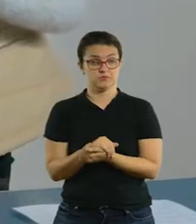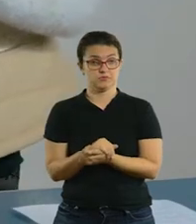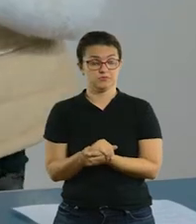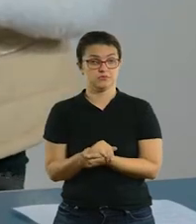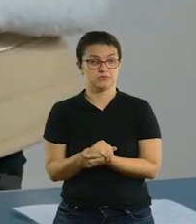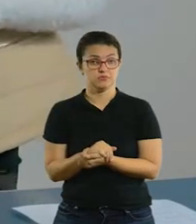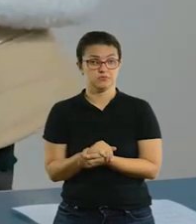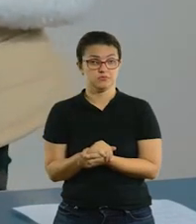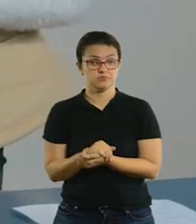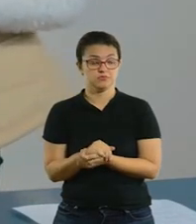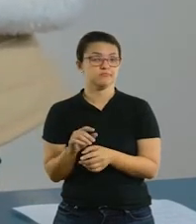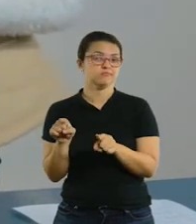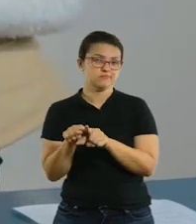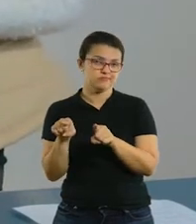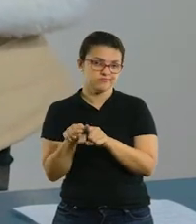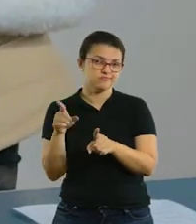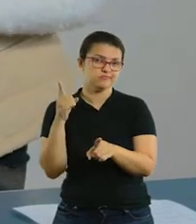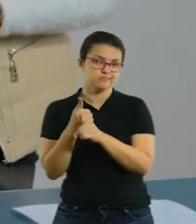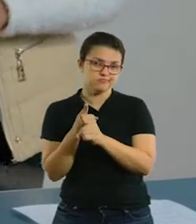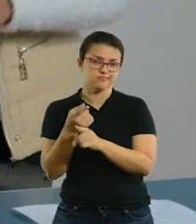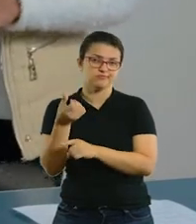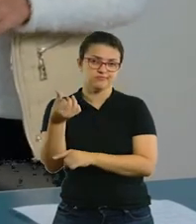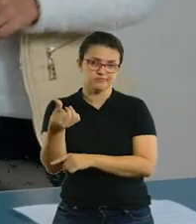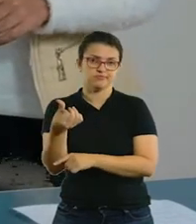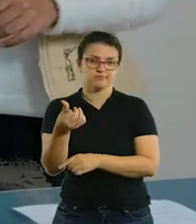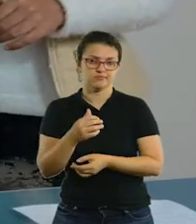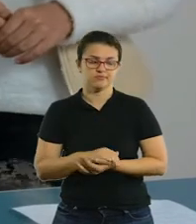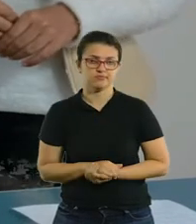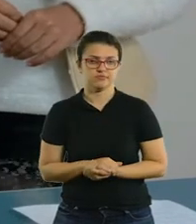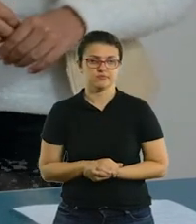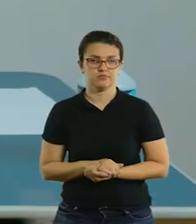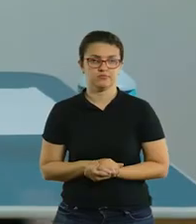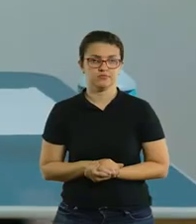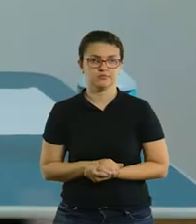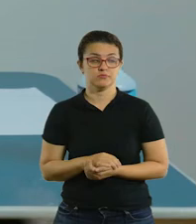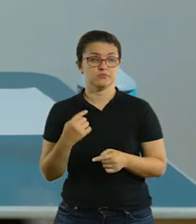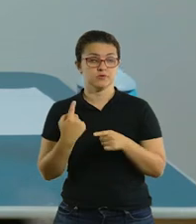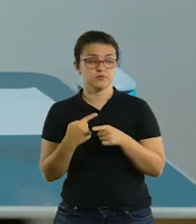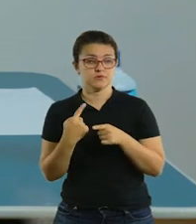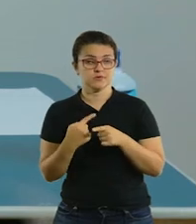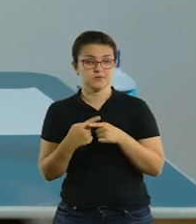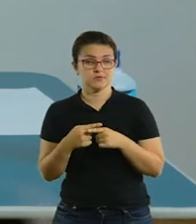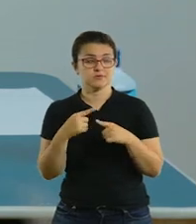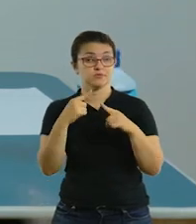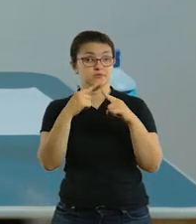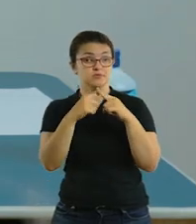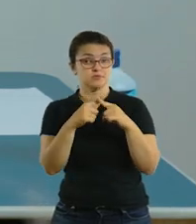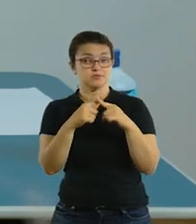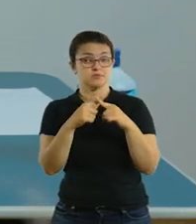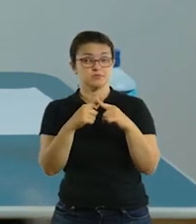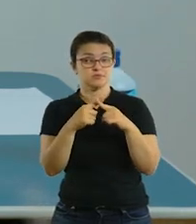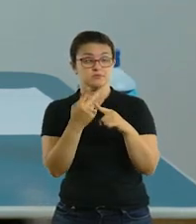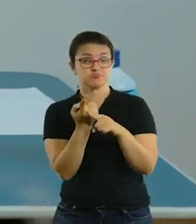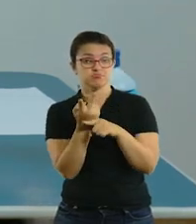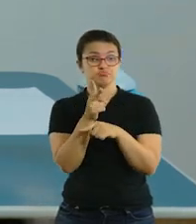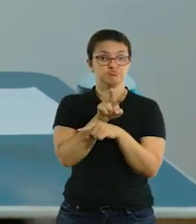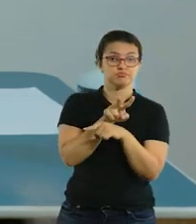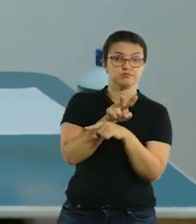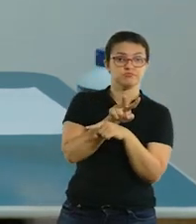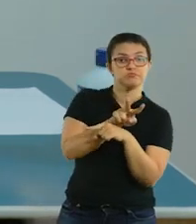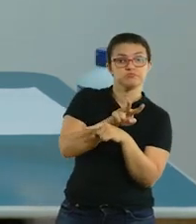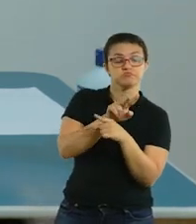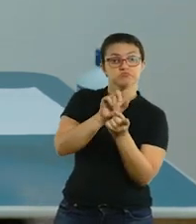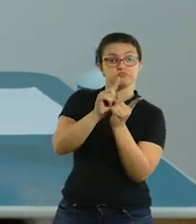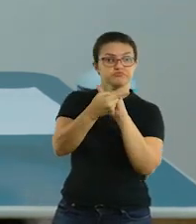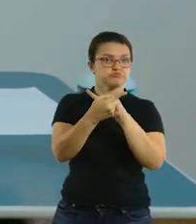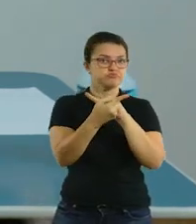3 mais 3, eu também encontro como resultado o número 6. Porque na multiplicação, a ordem dos fatores, a ordem dos